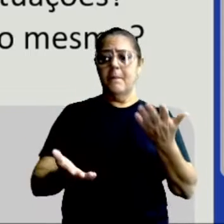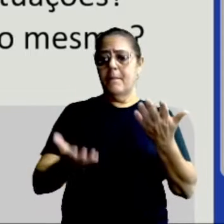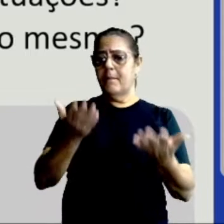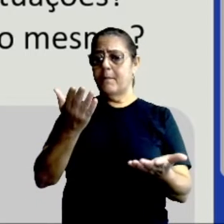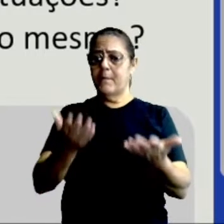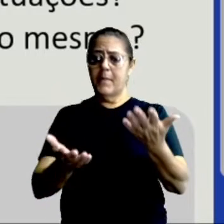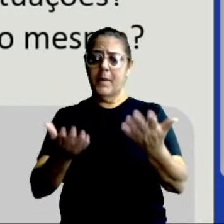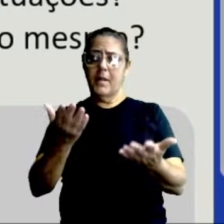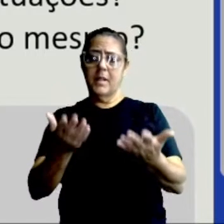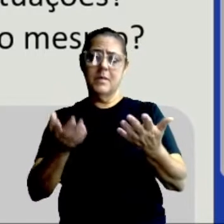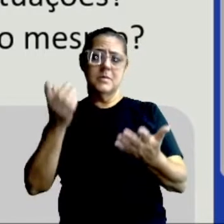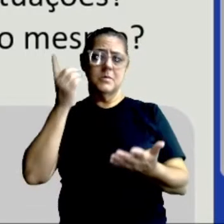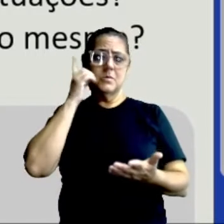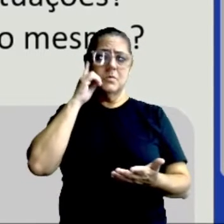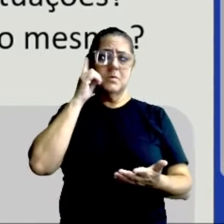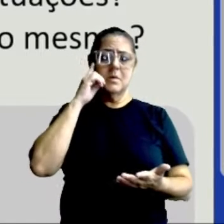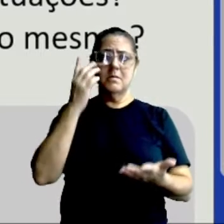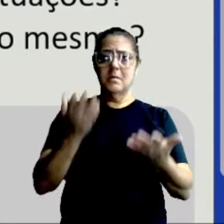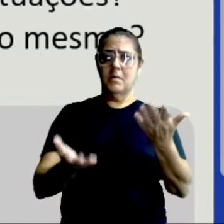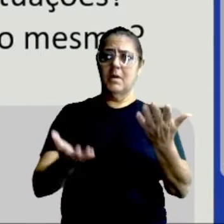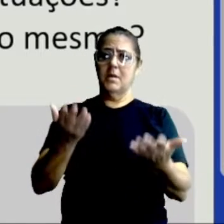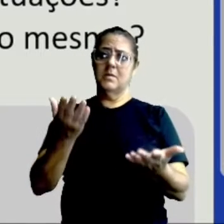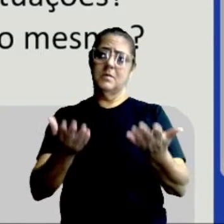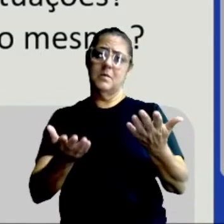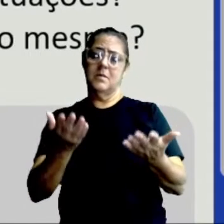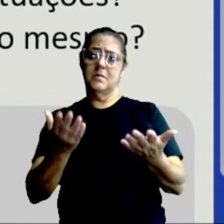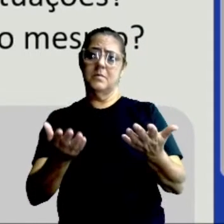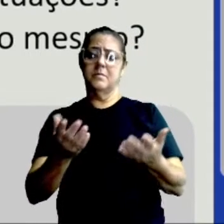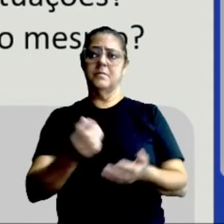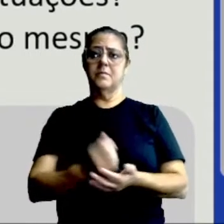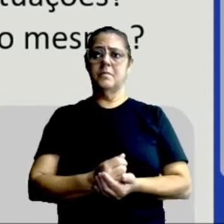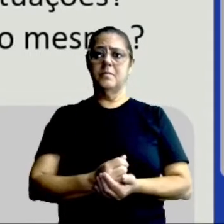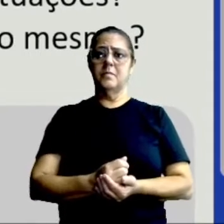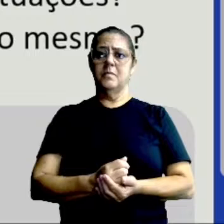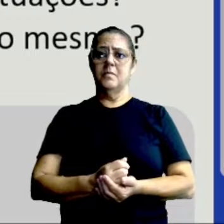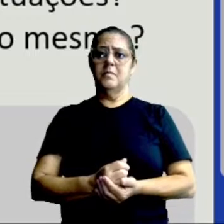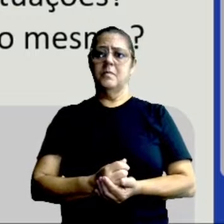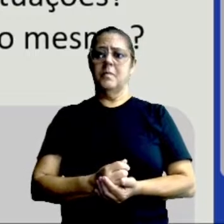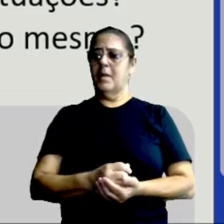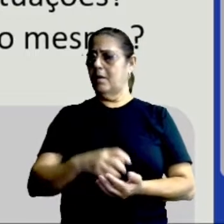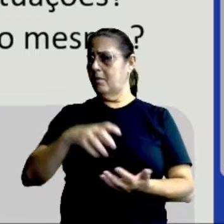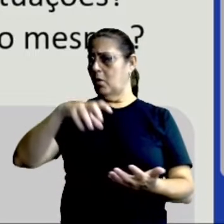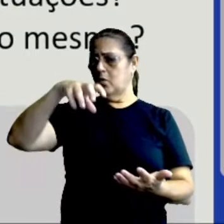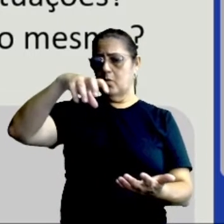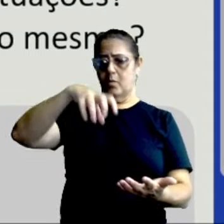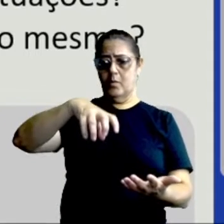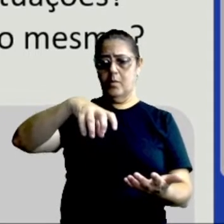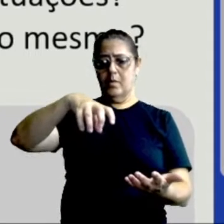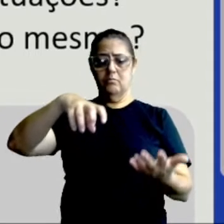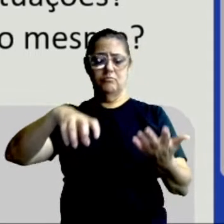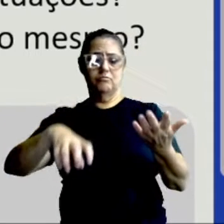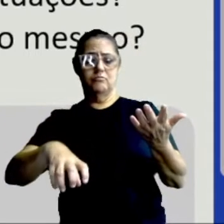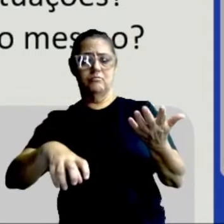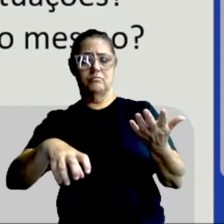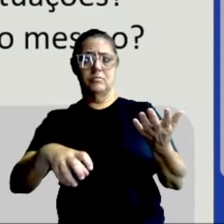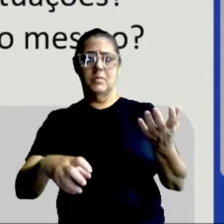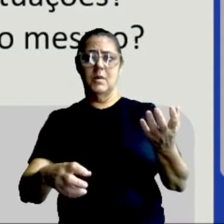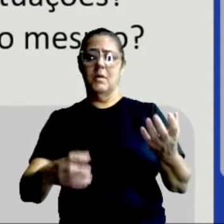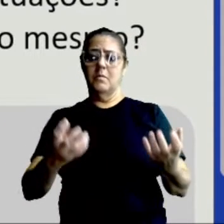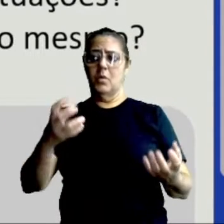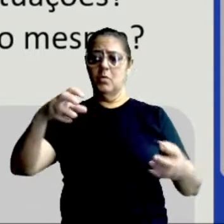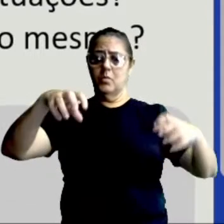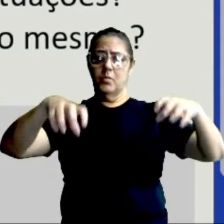balança dessa aí no dia a dia. Ela é popularmente conhecida por balanças de peso, né? Aqui nós temos 3 balanças